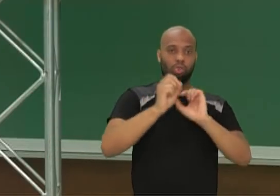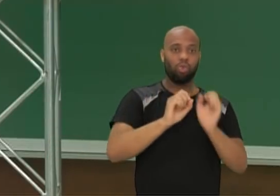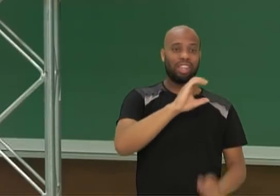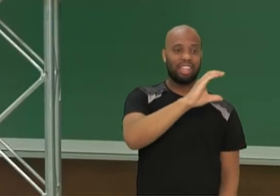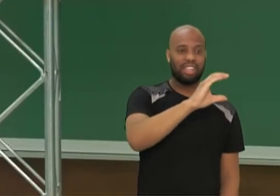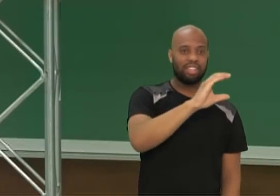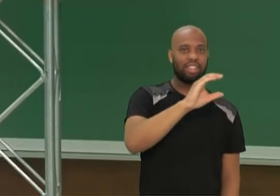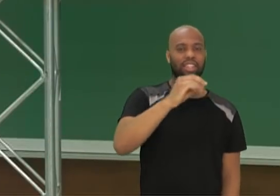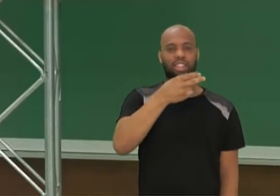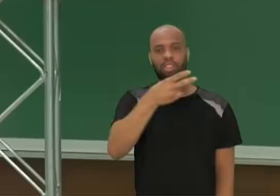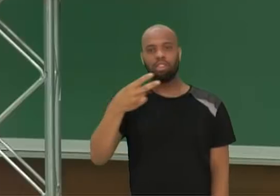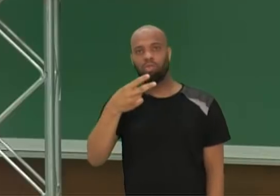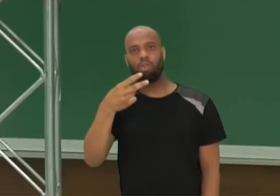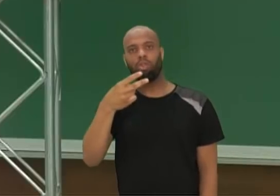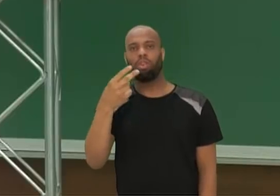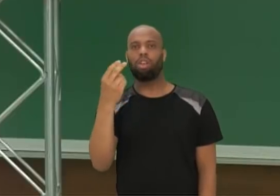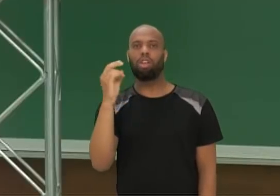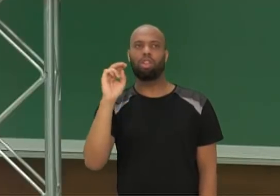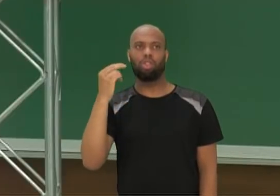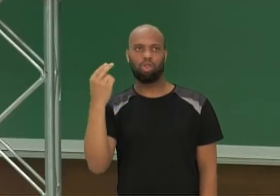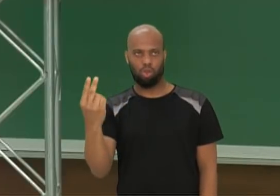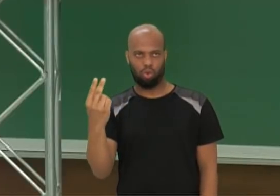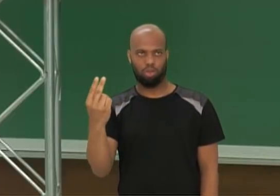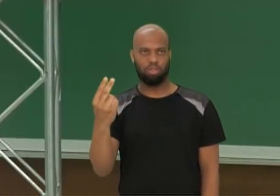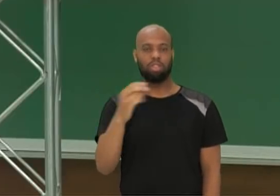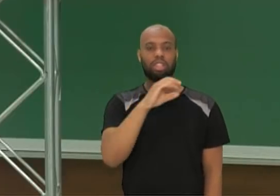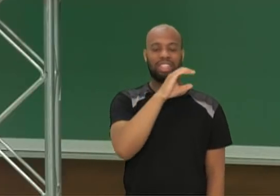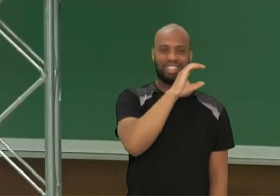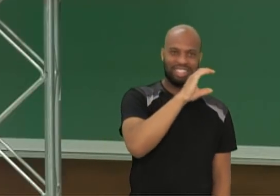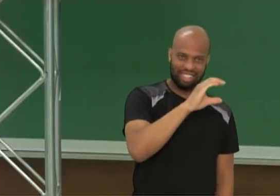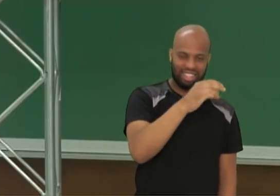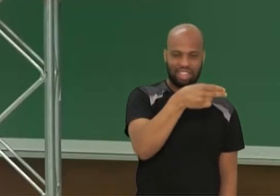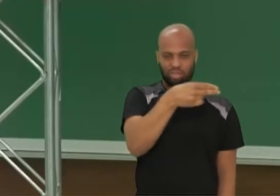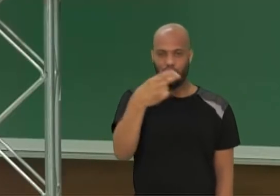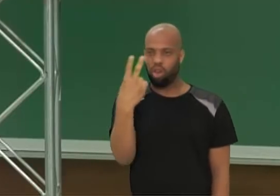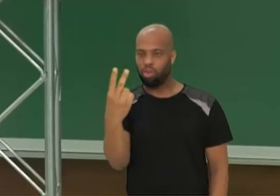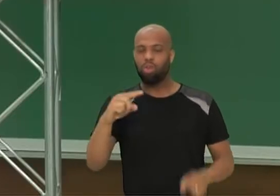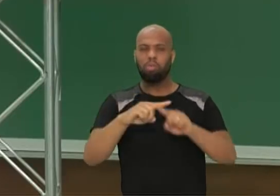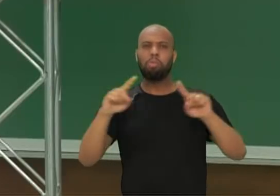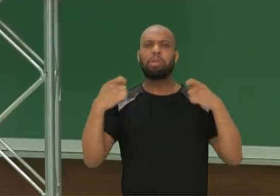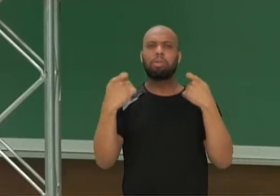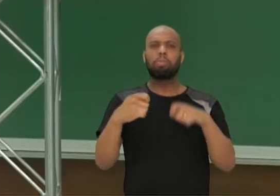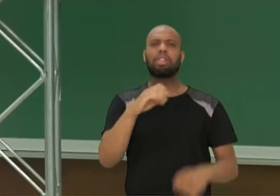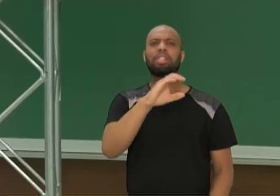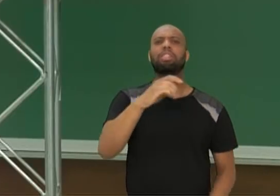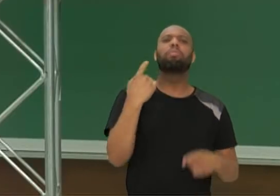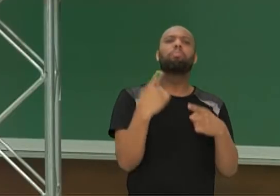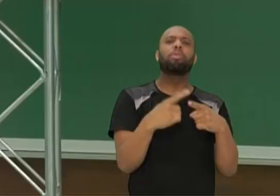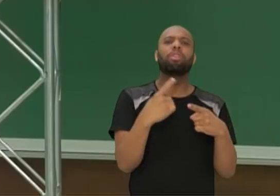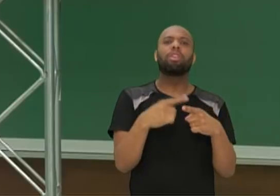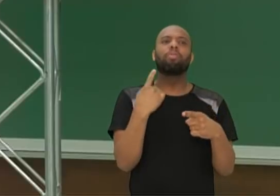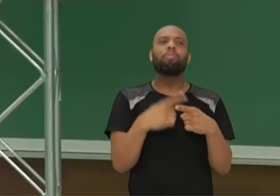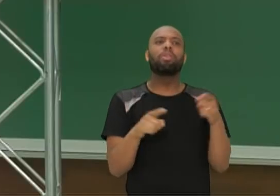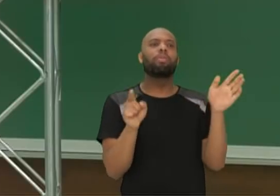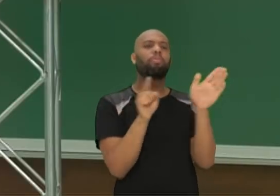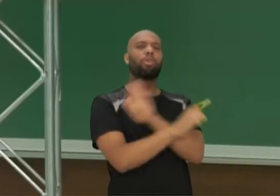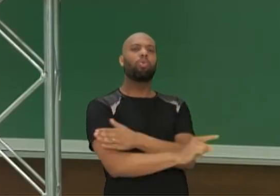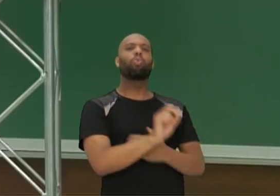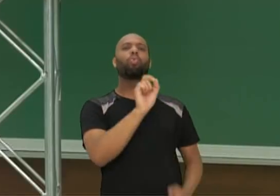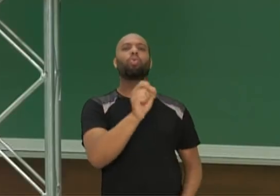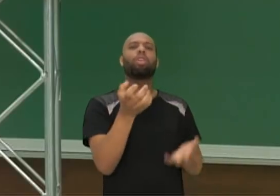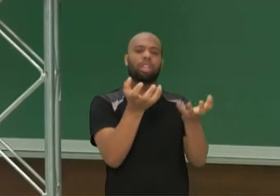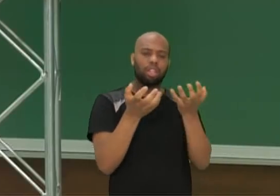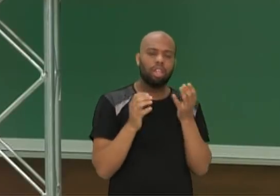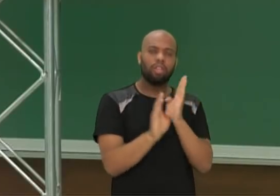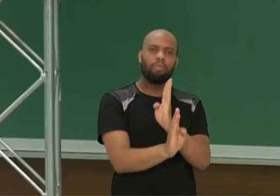vale 2. Então, já encontrei o valor de c, mas por que eu preciso do valor do c? Porque o enunciado me disse que eu